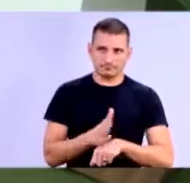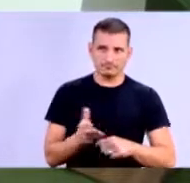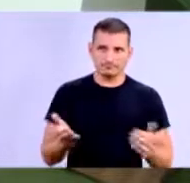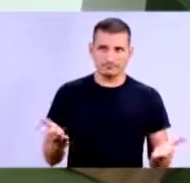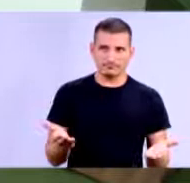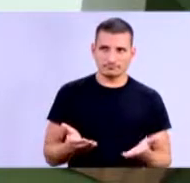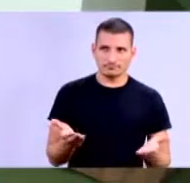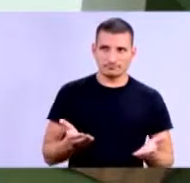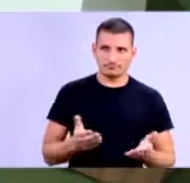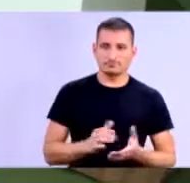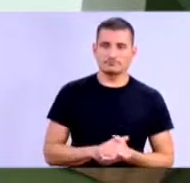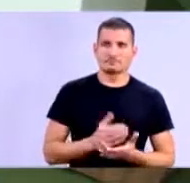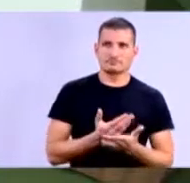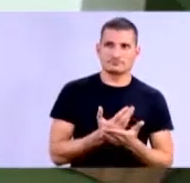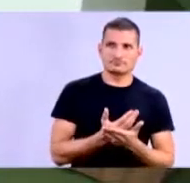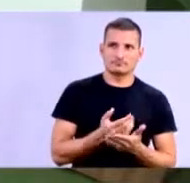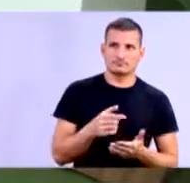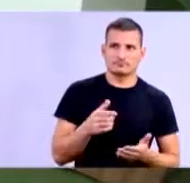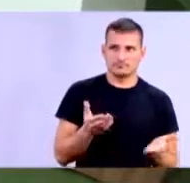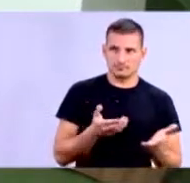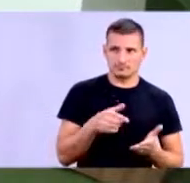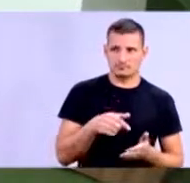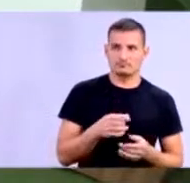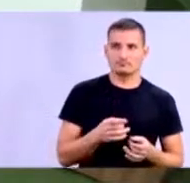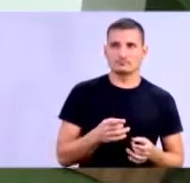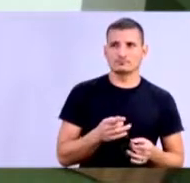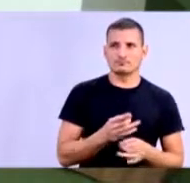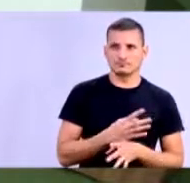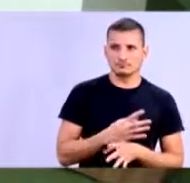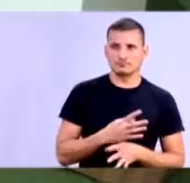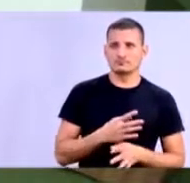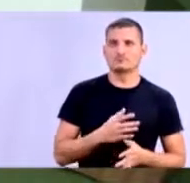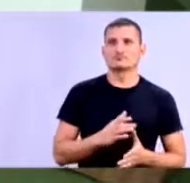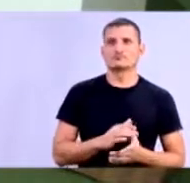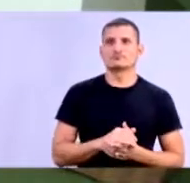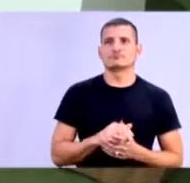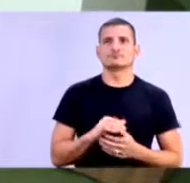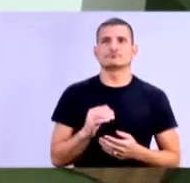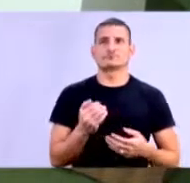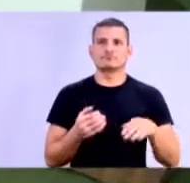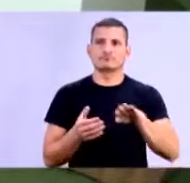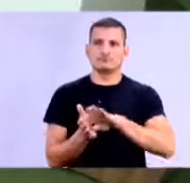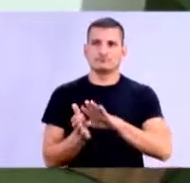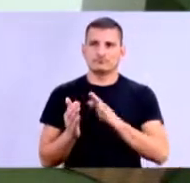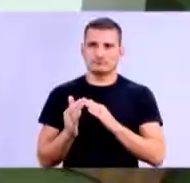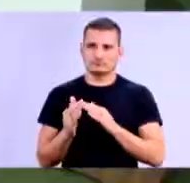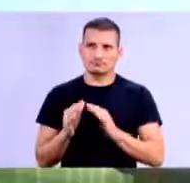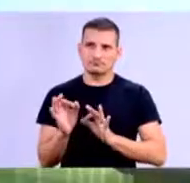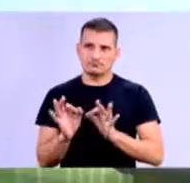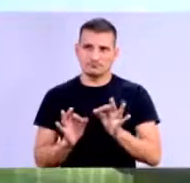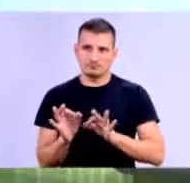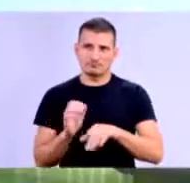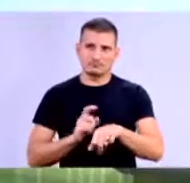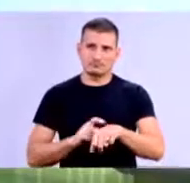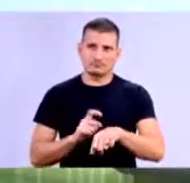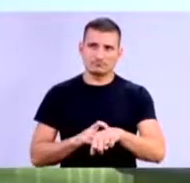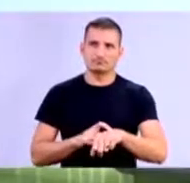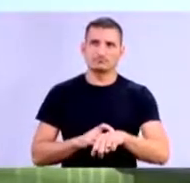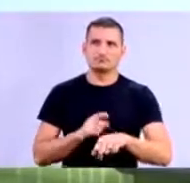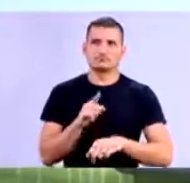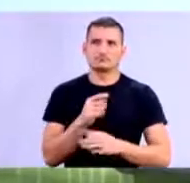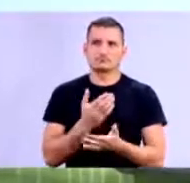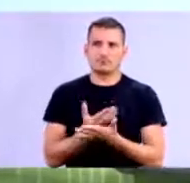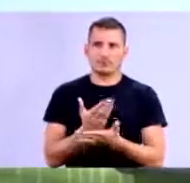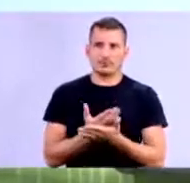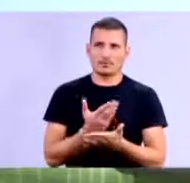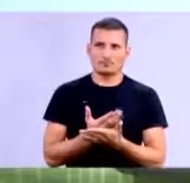Chegando, terminando a teleaula, terminando a próxima disciplina, já chega em casa, esquematiza uma forma para você